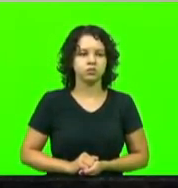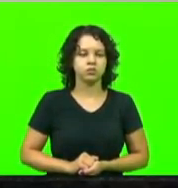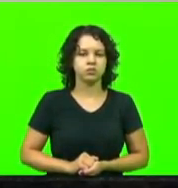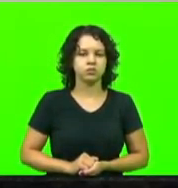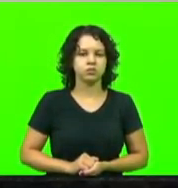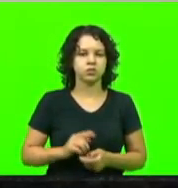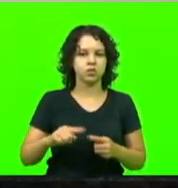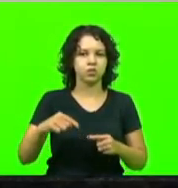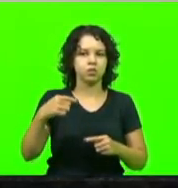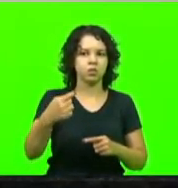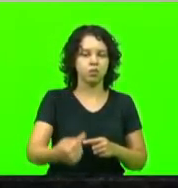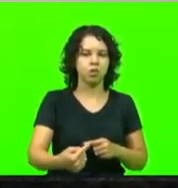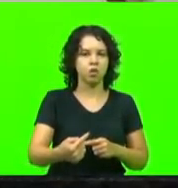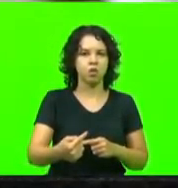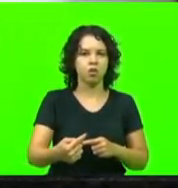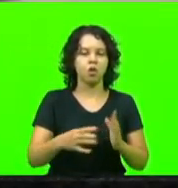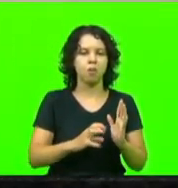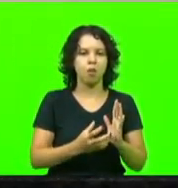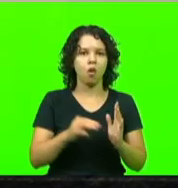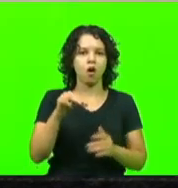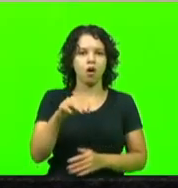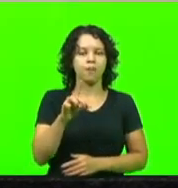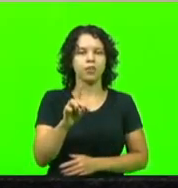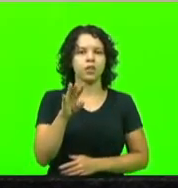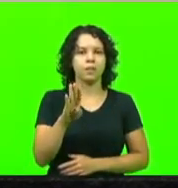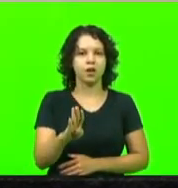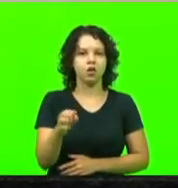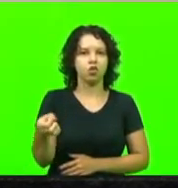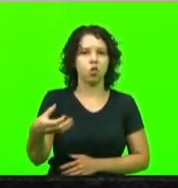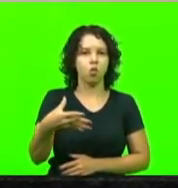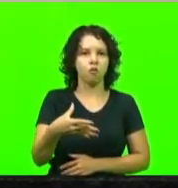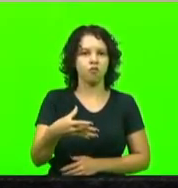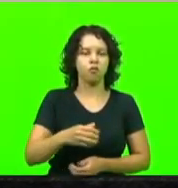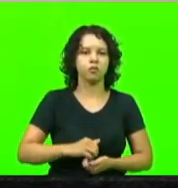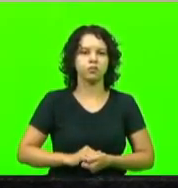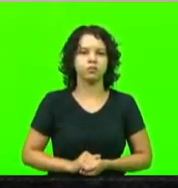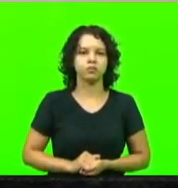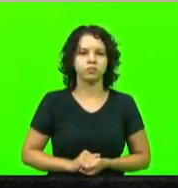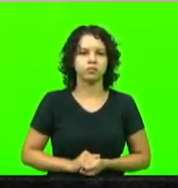Próximo bloco, MDB Novo.